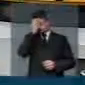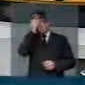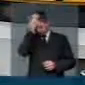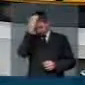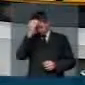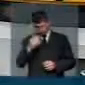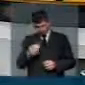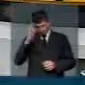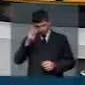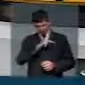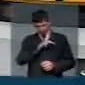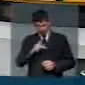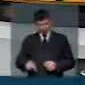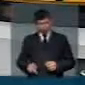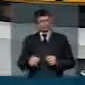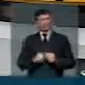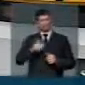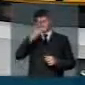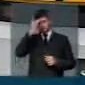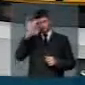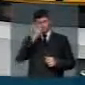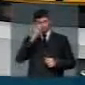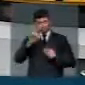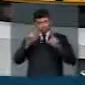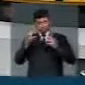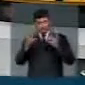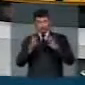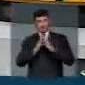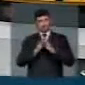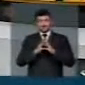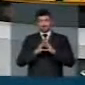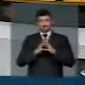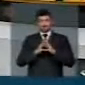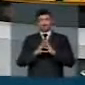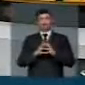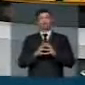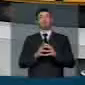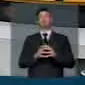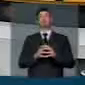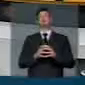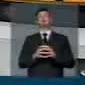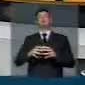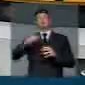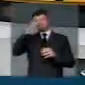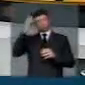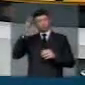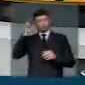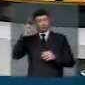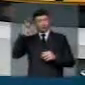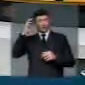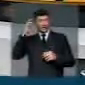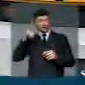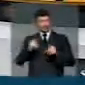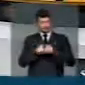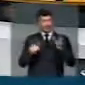Senhor presidente, telespectadores da TV Câmara, ouvintes da Rádio